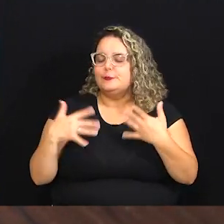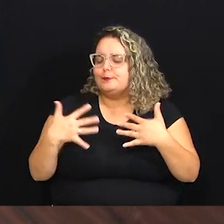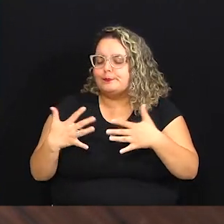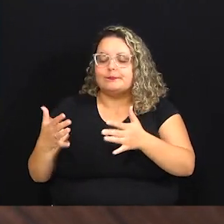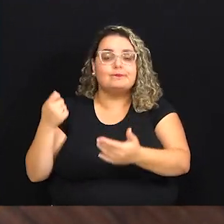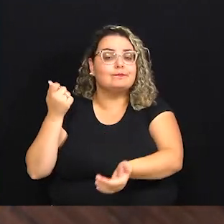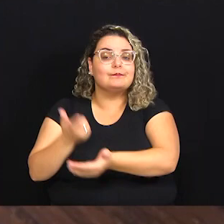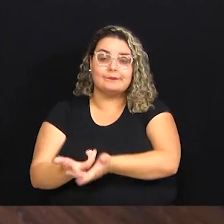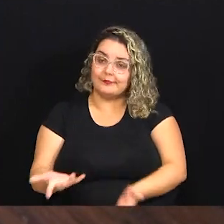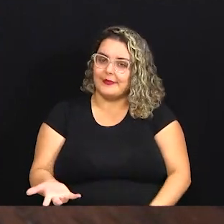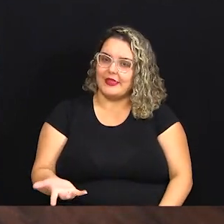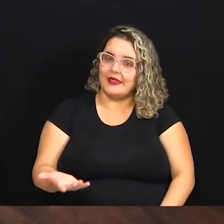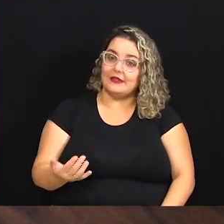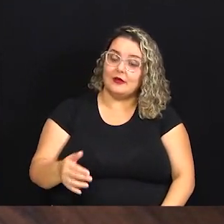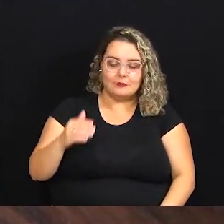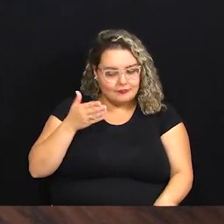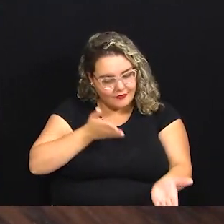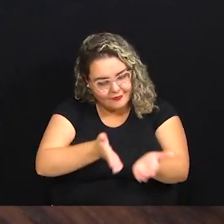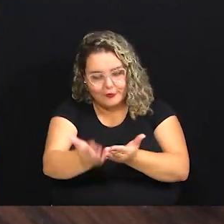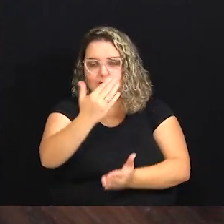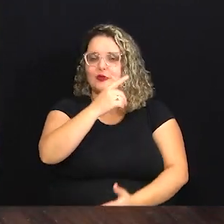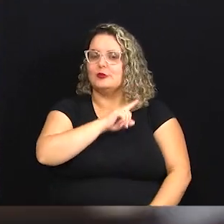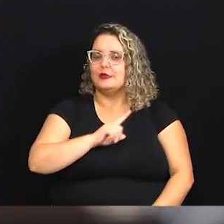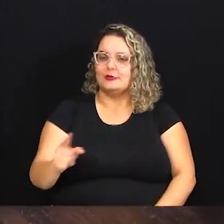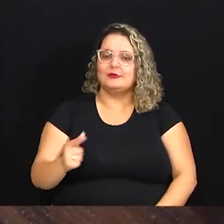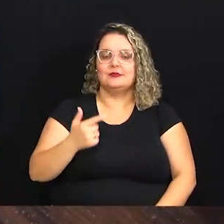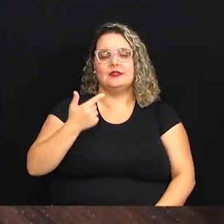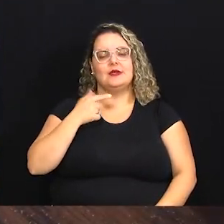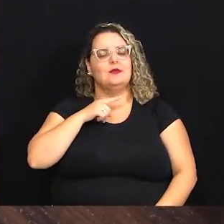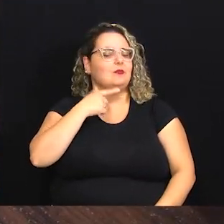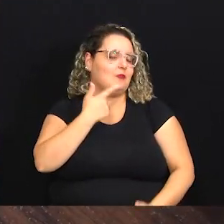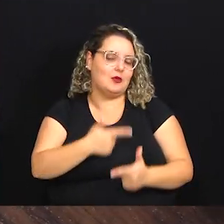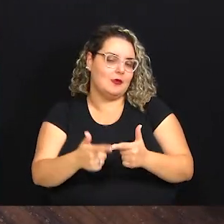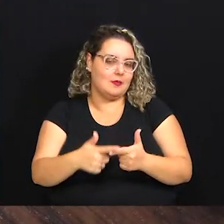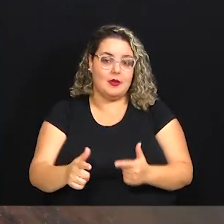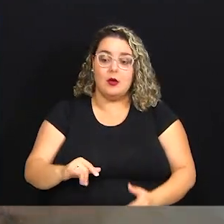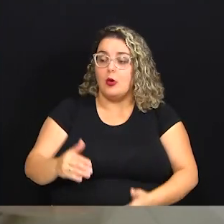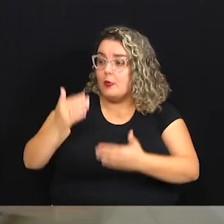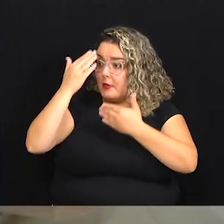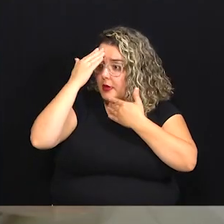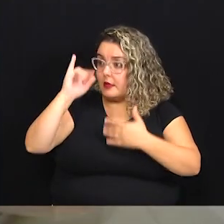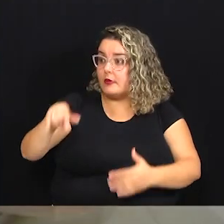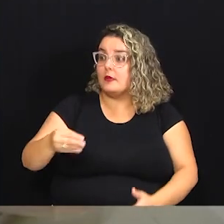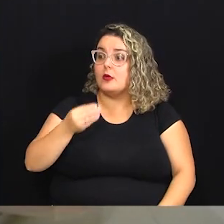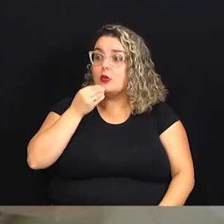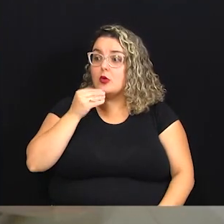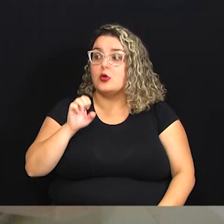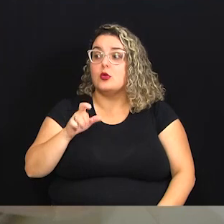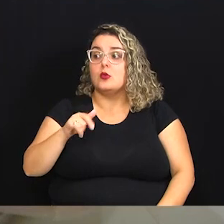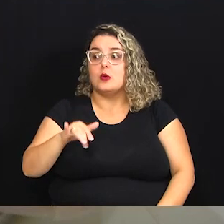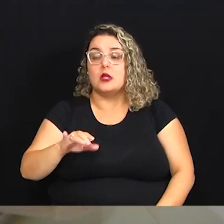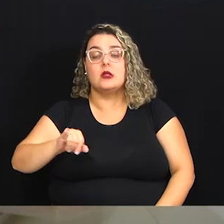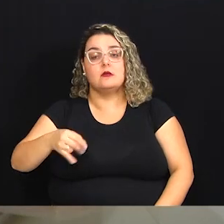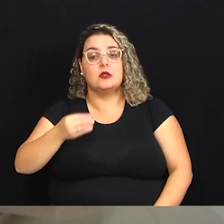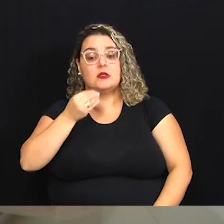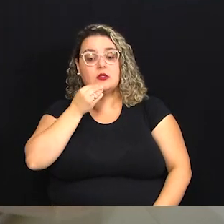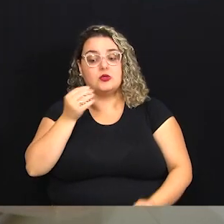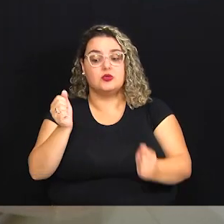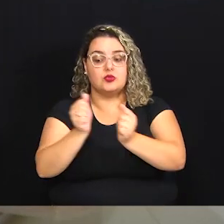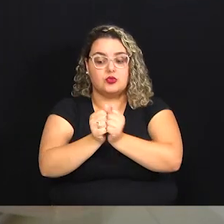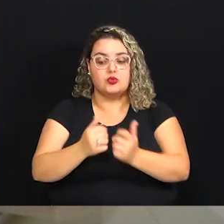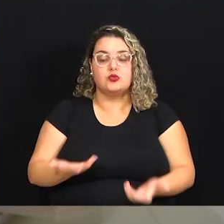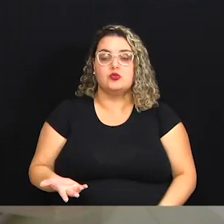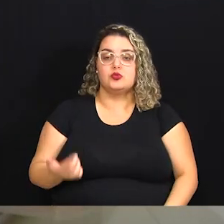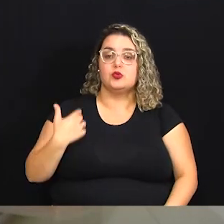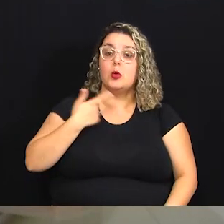eu excluo para não correr o risco. Eli, muito obrigada pelas dicas. Vou aproveitar também que o Eli vai estar aqui com a gente está nesse